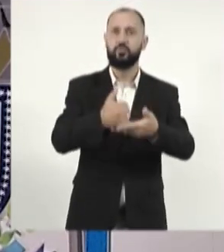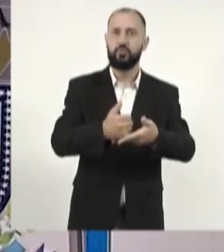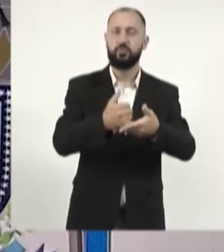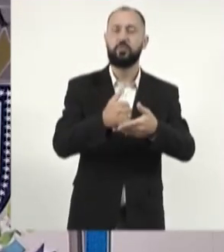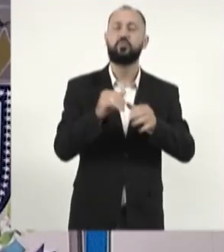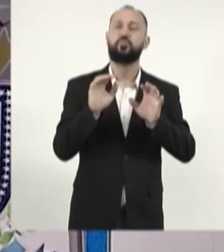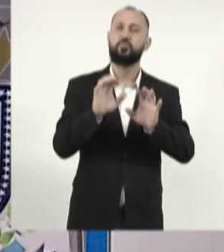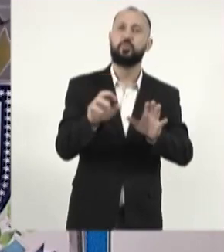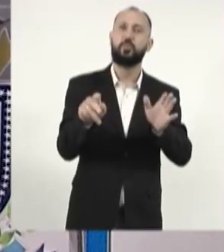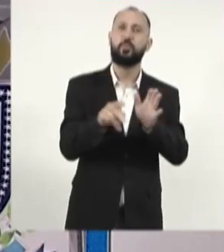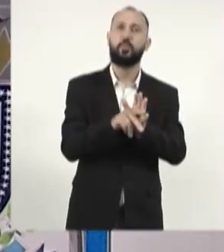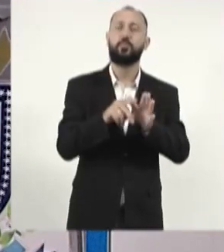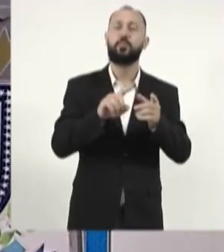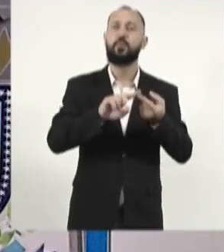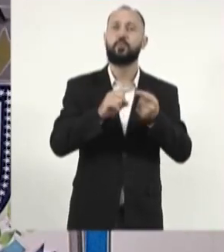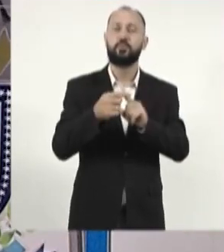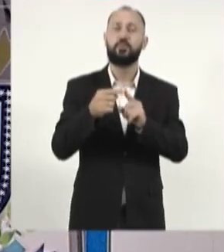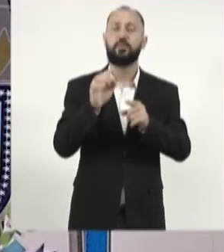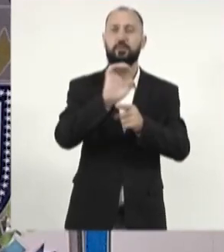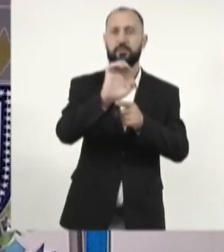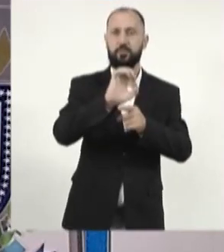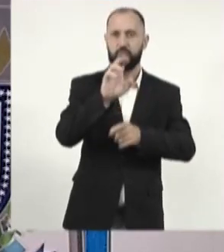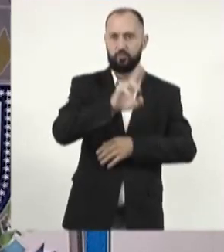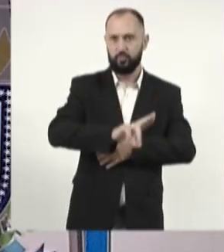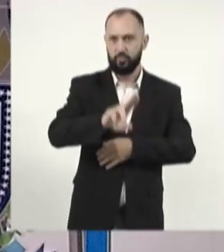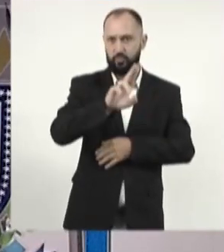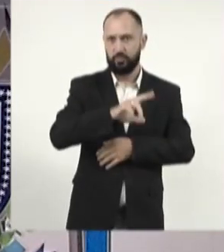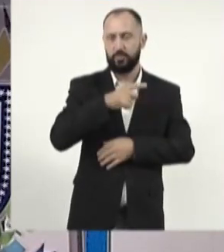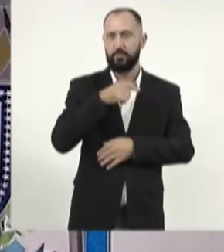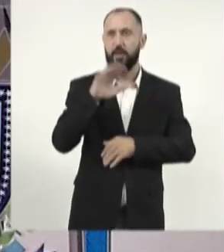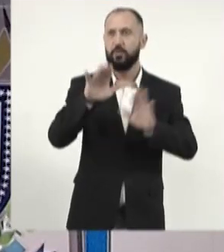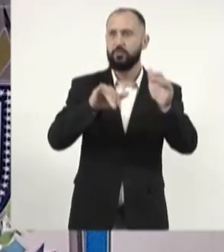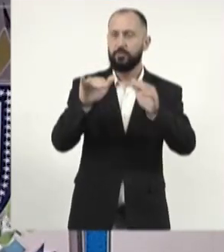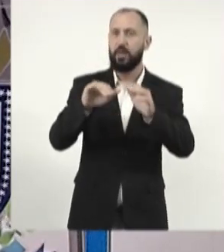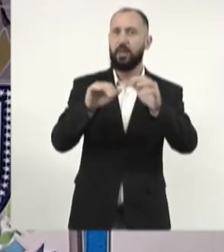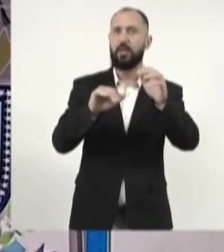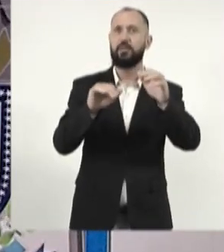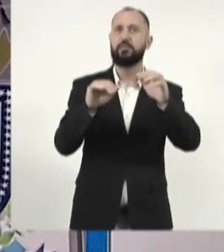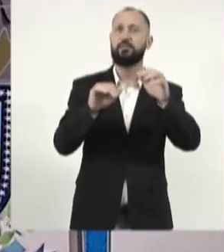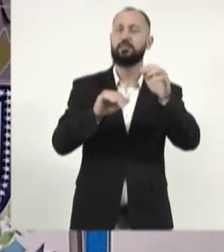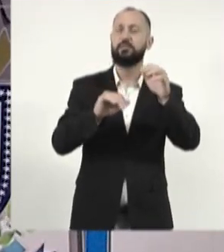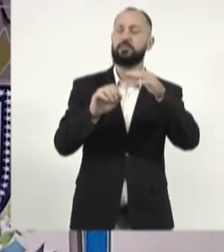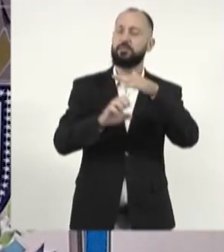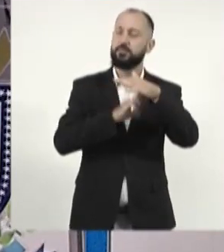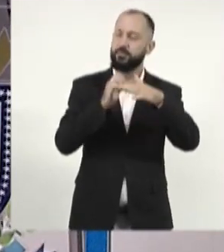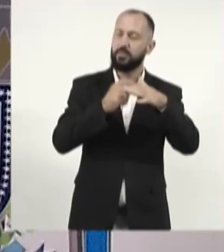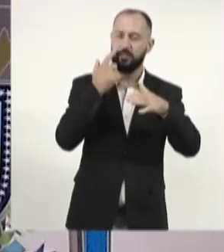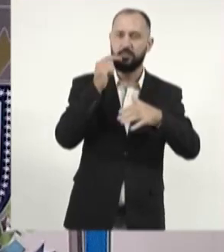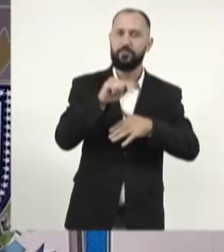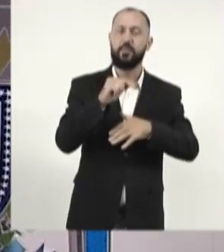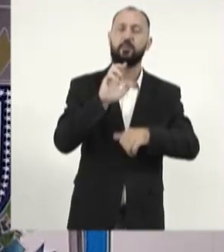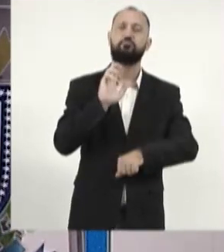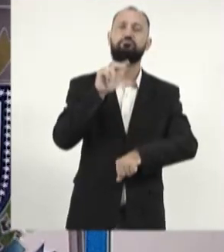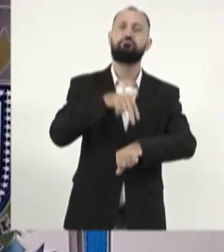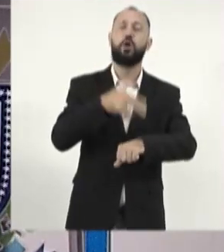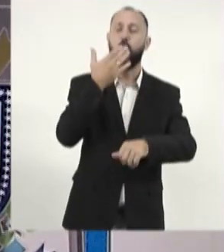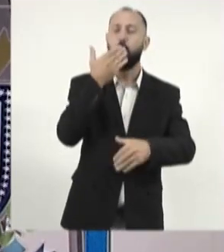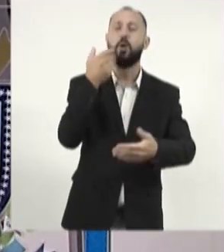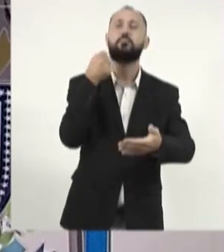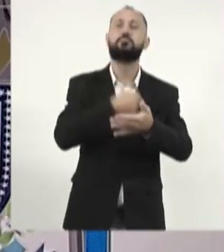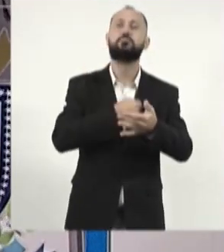é uma ferramenta que vários estados utilizam para atrair empresas. O deputado João Henrique, então, no grande expediente,